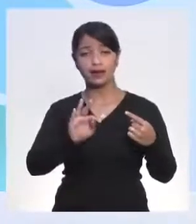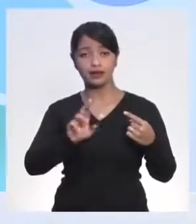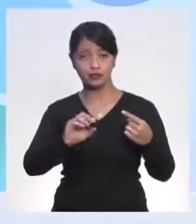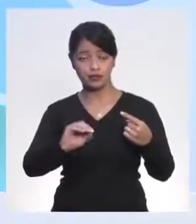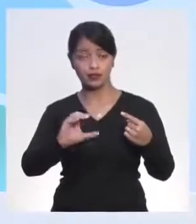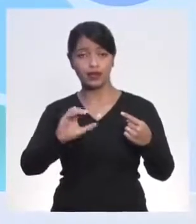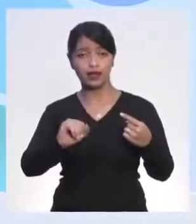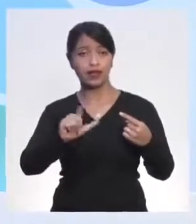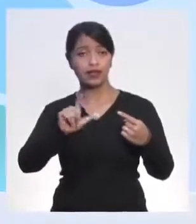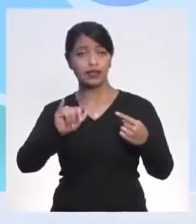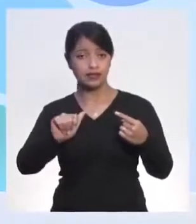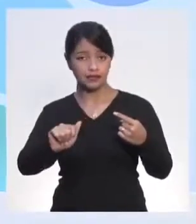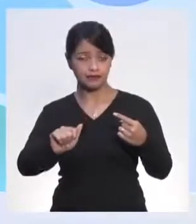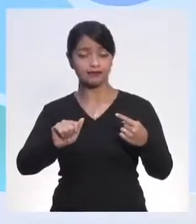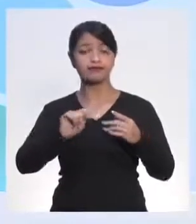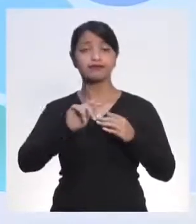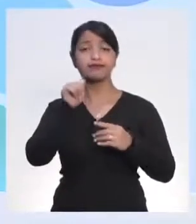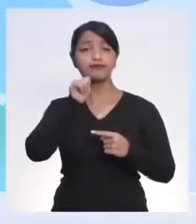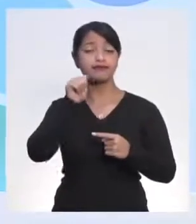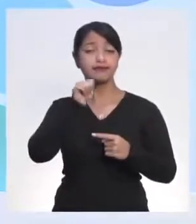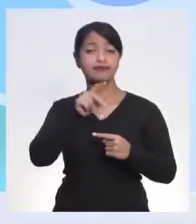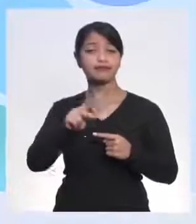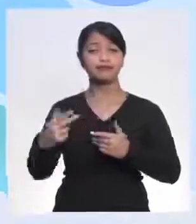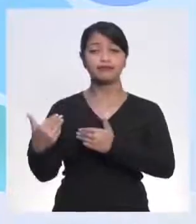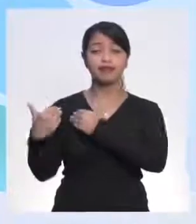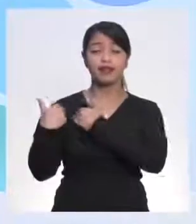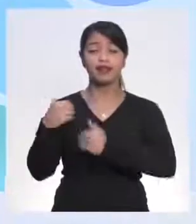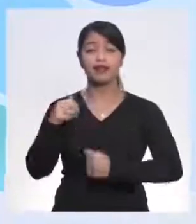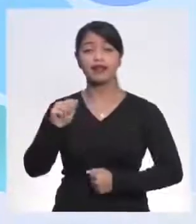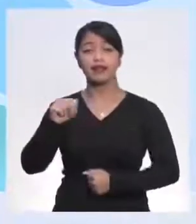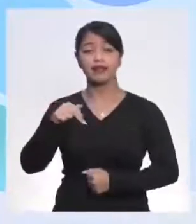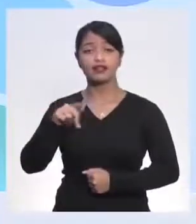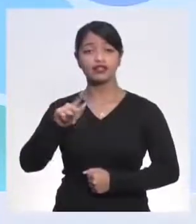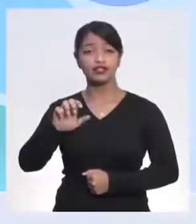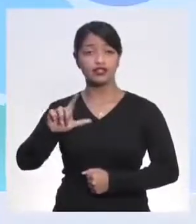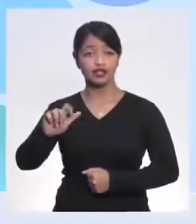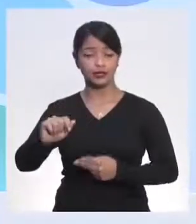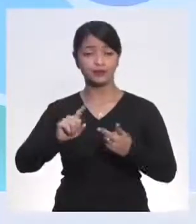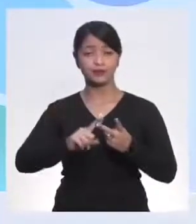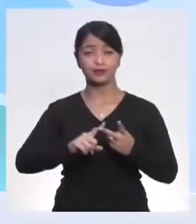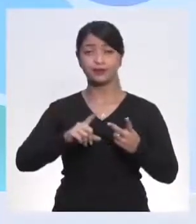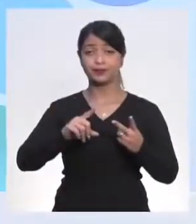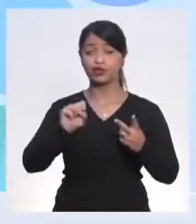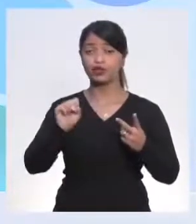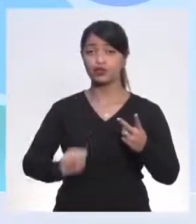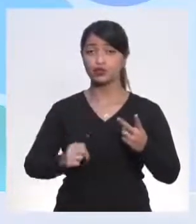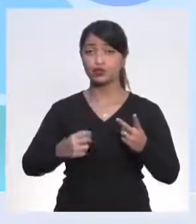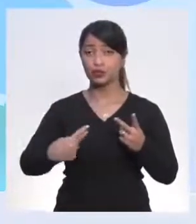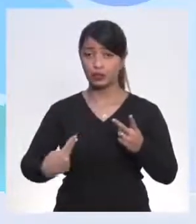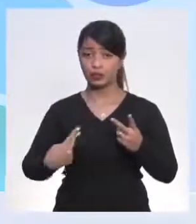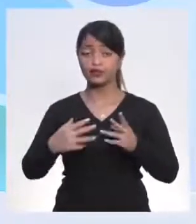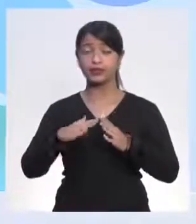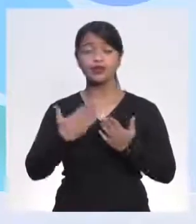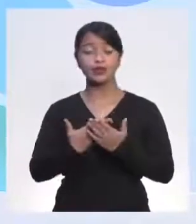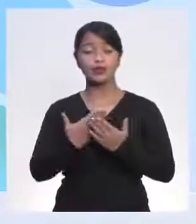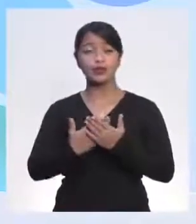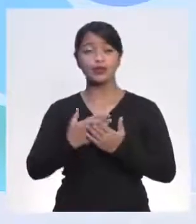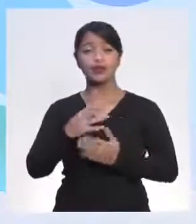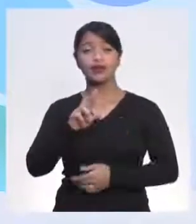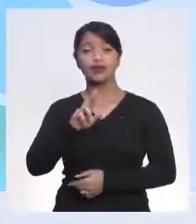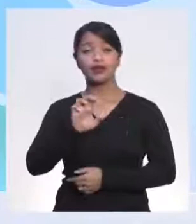da professora Ângela. Sul 2, Escola Professor Renato Braga,